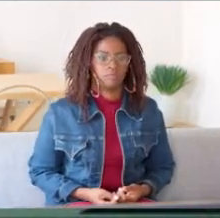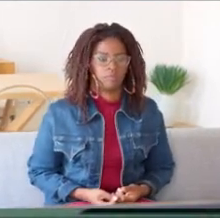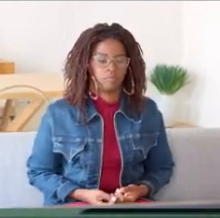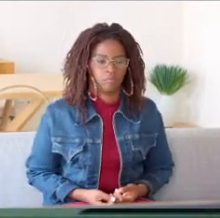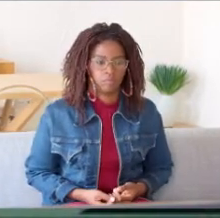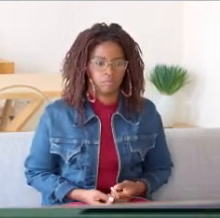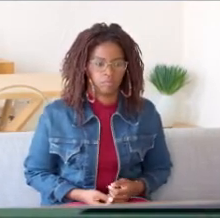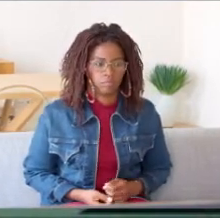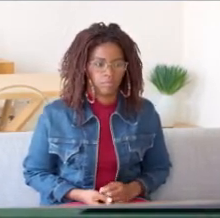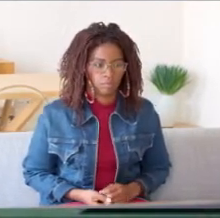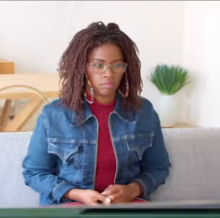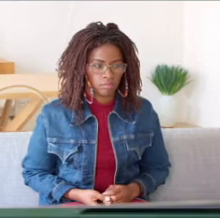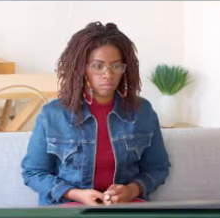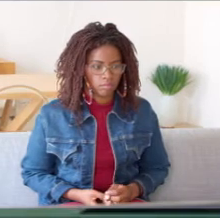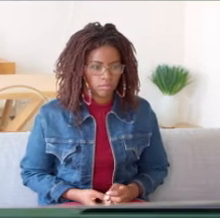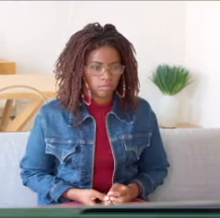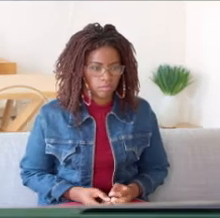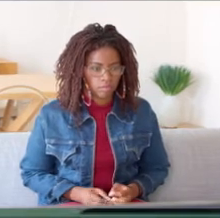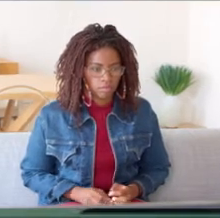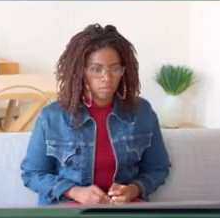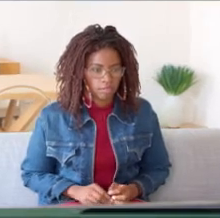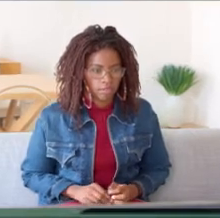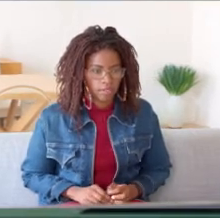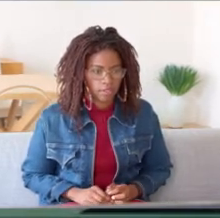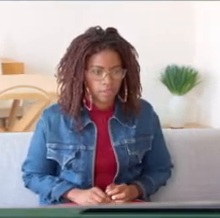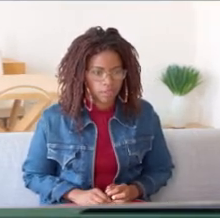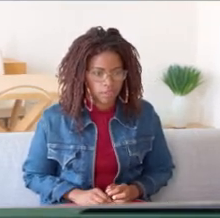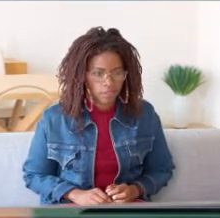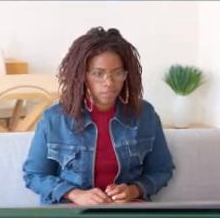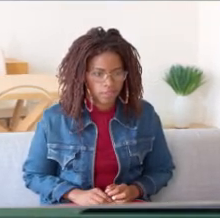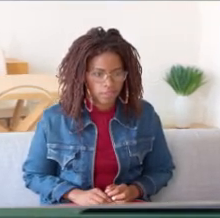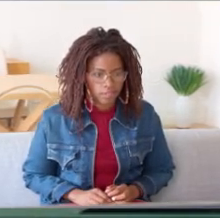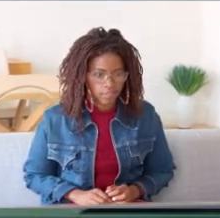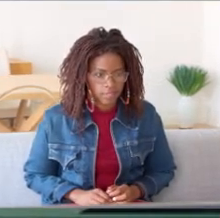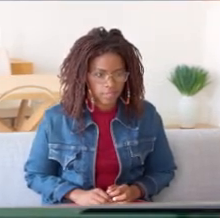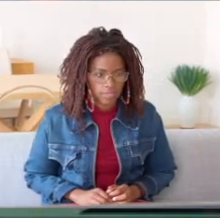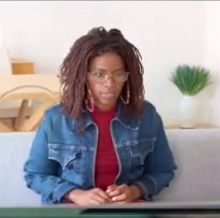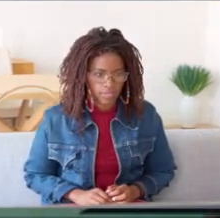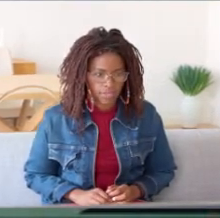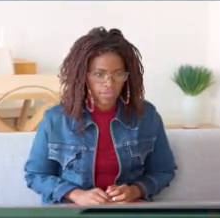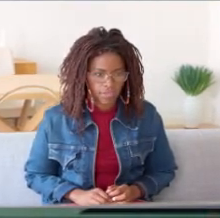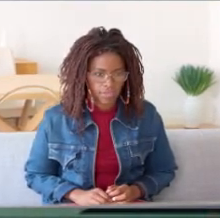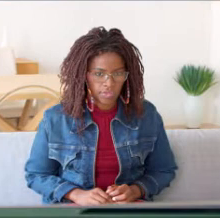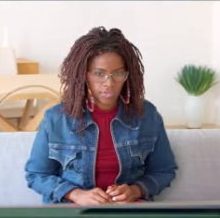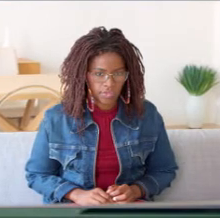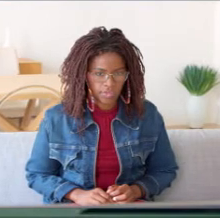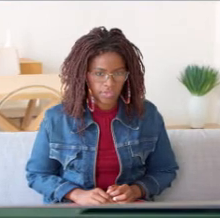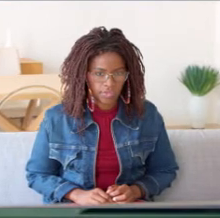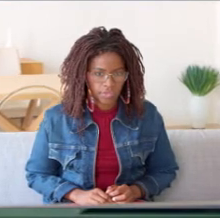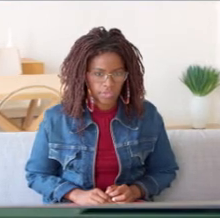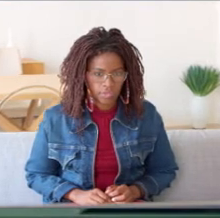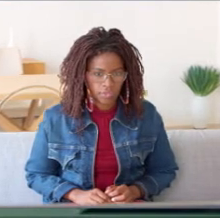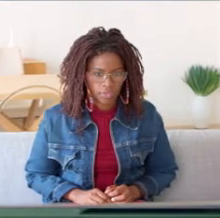volante ele vinha jogando E aí o cara bota o Diego Ribas de 6 sendo que o Vitinho vem aqui uma excelente